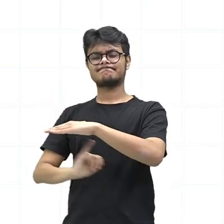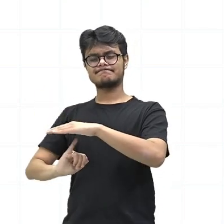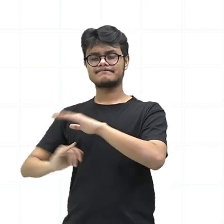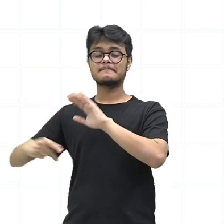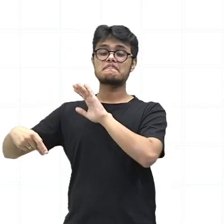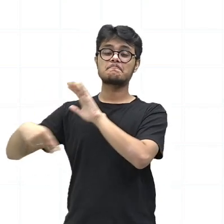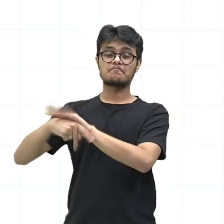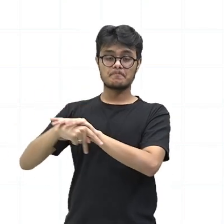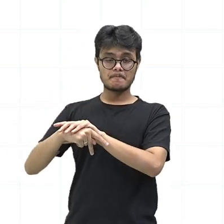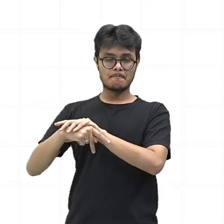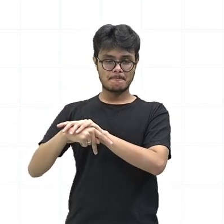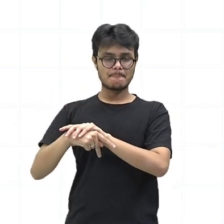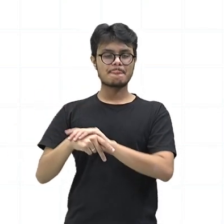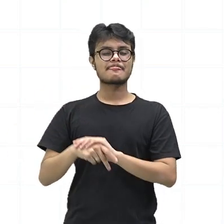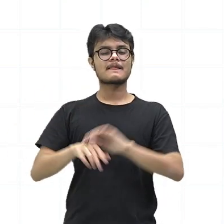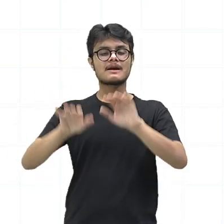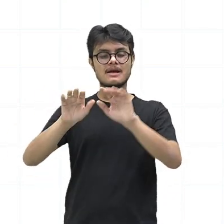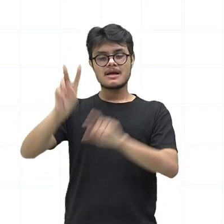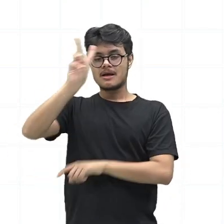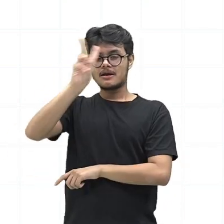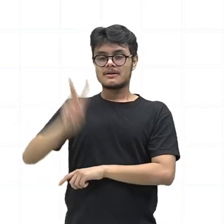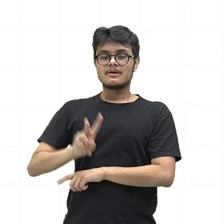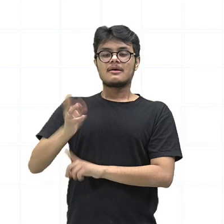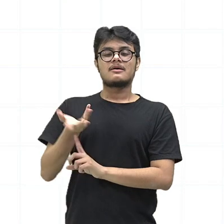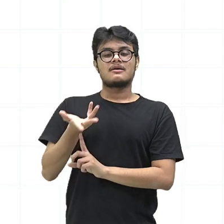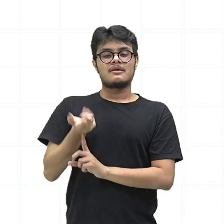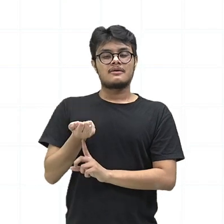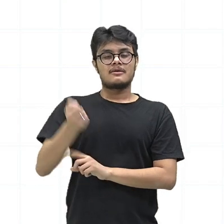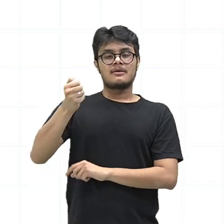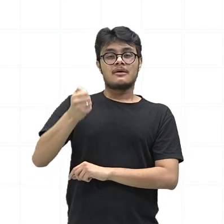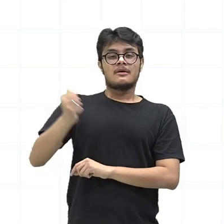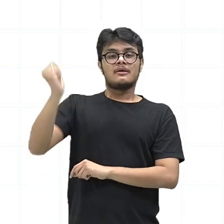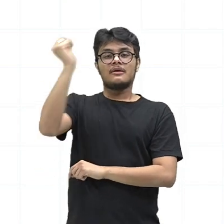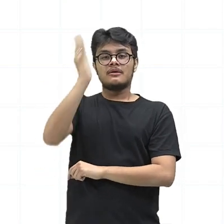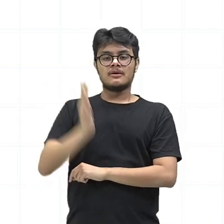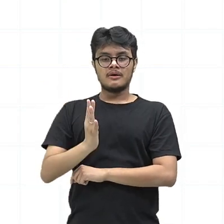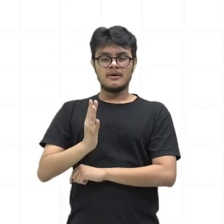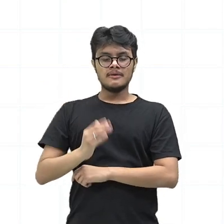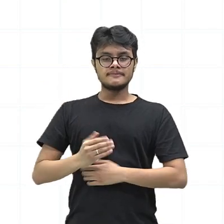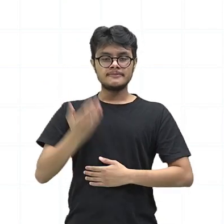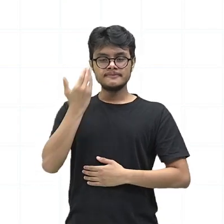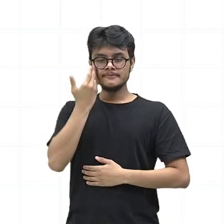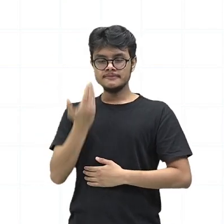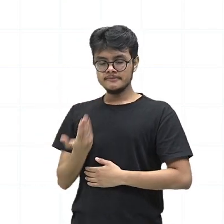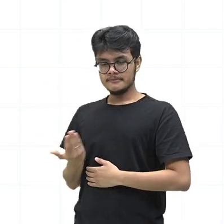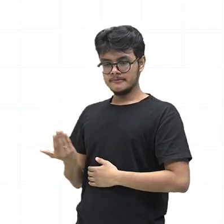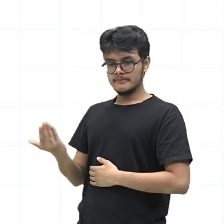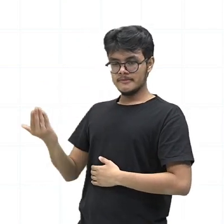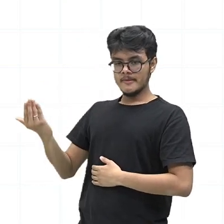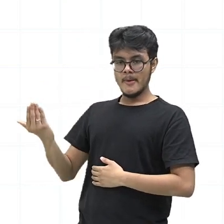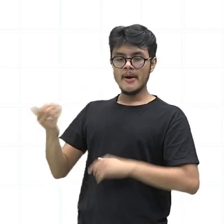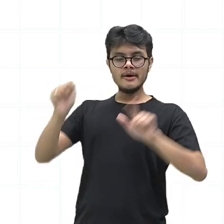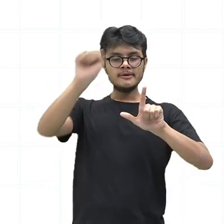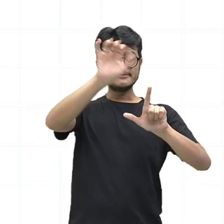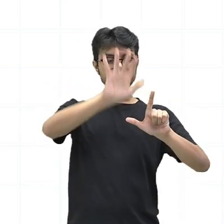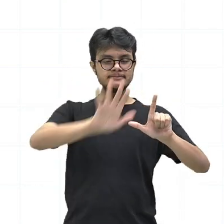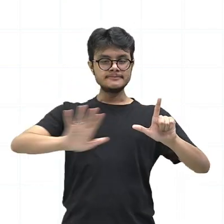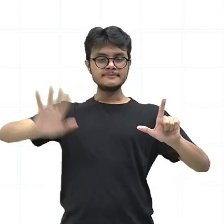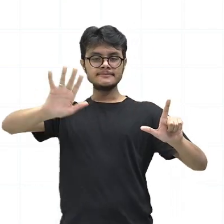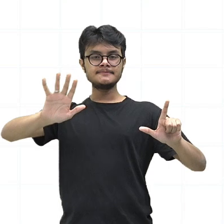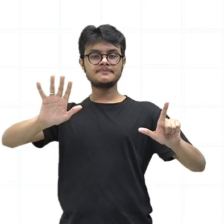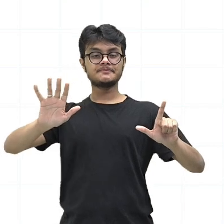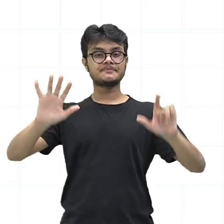Histórico e Artístico Nacional. A gente aí vai ver uma imagem do nosso Festival Folclórico